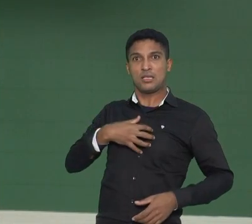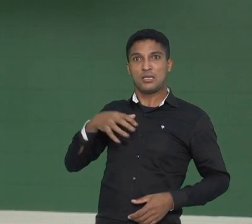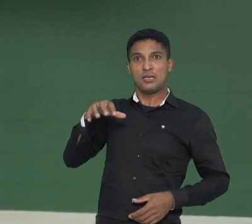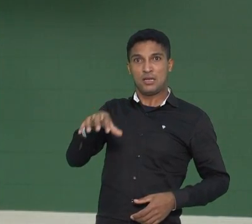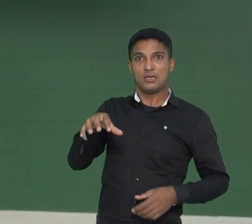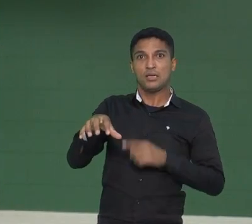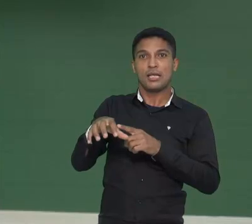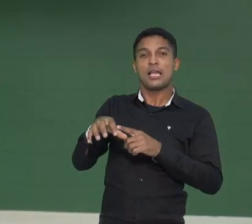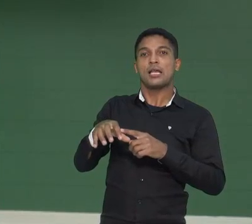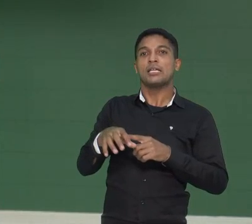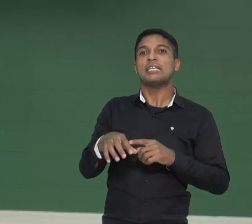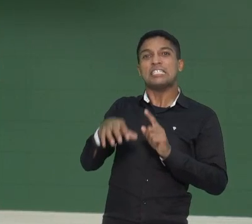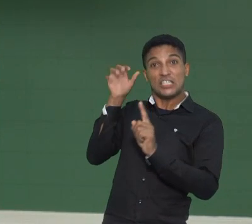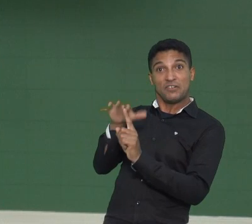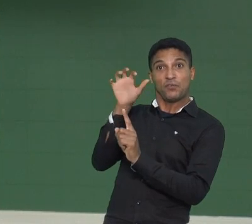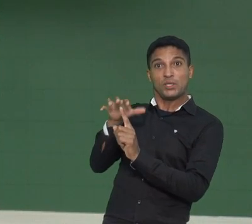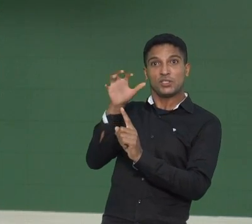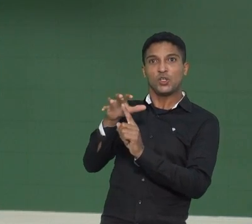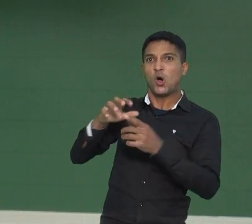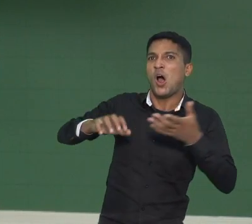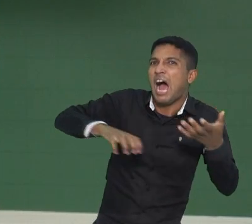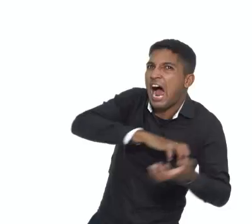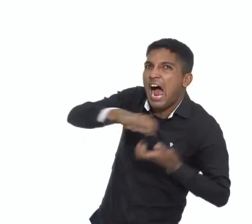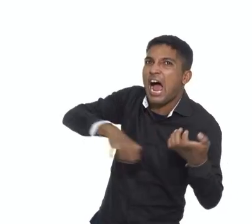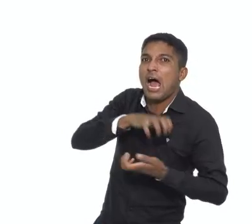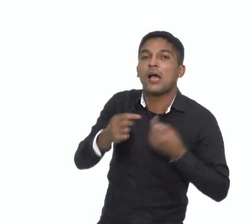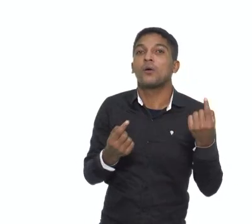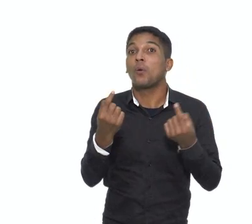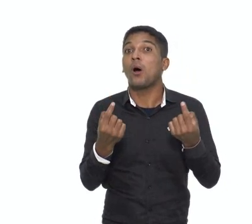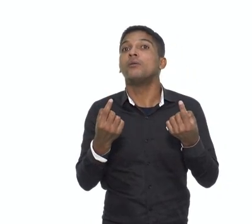Boa atividade, aproveite esses minutos e até logo.